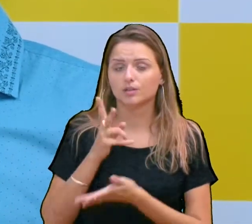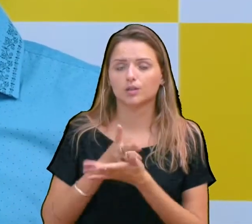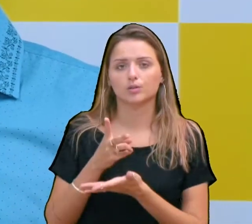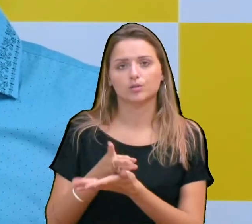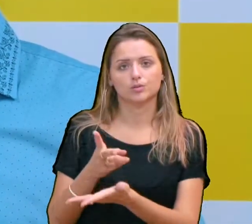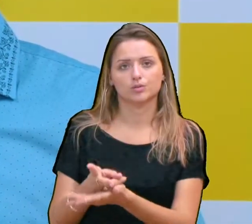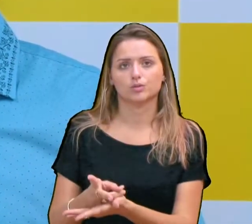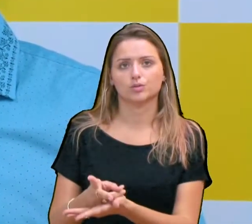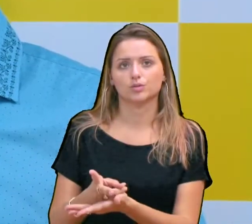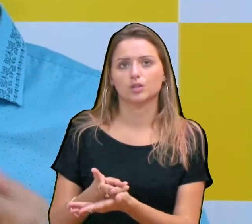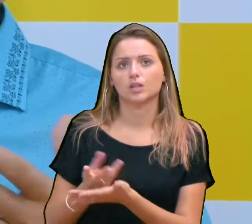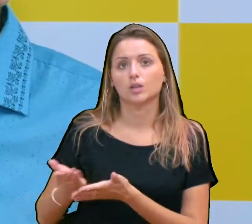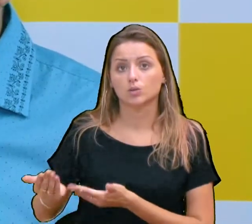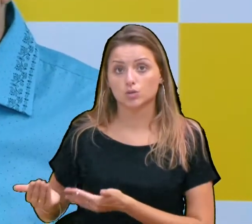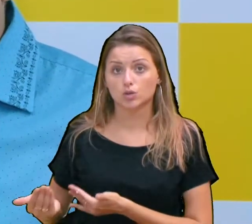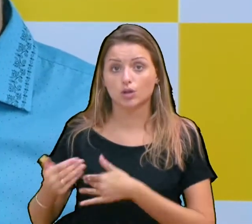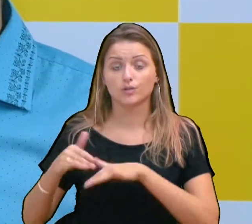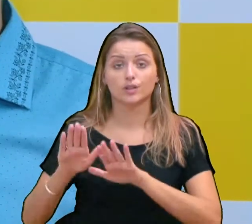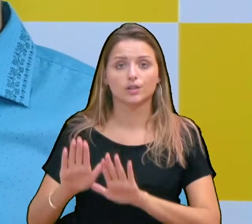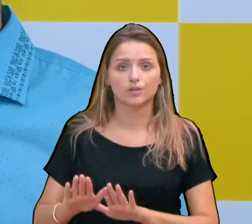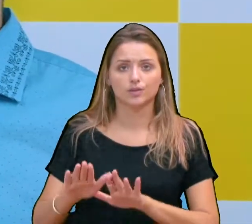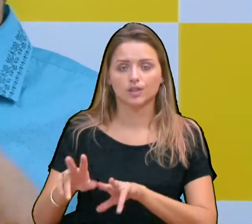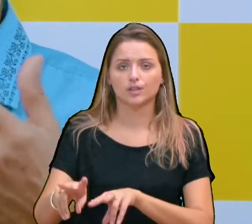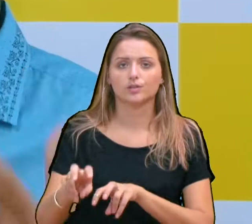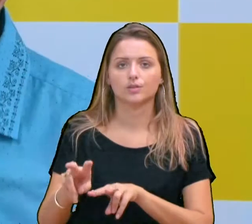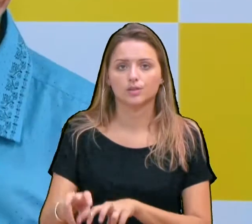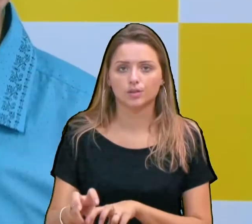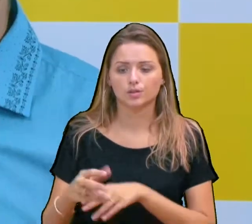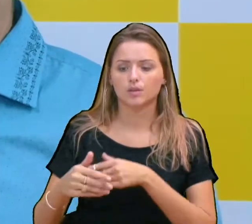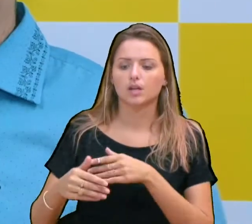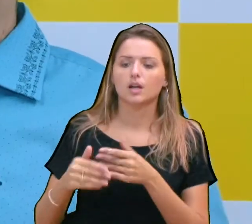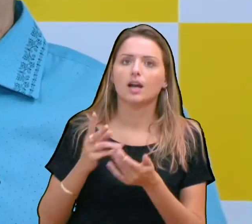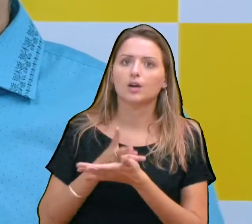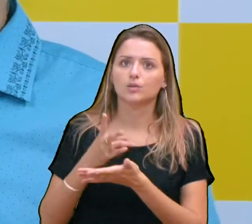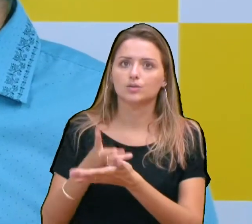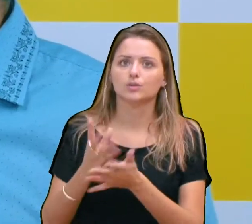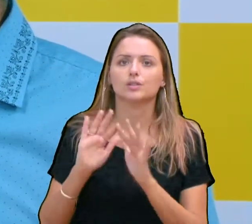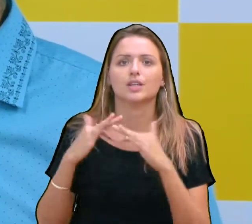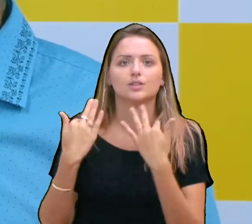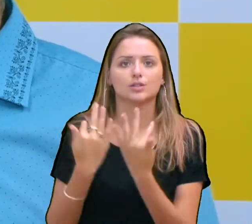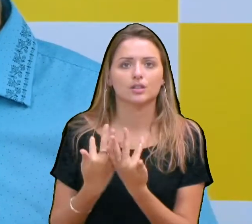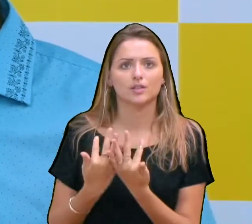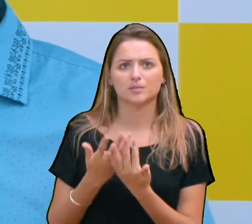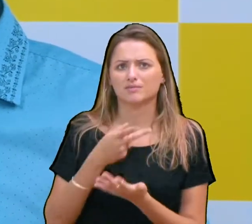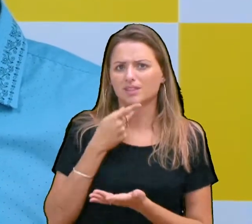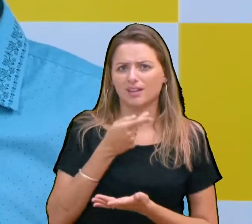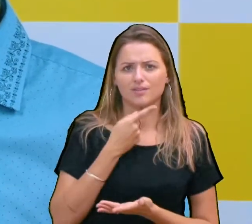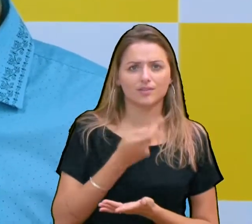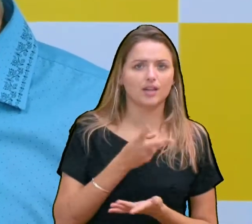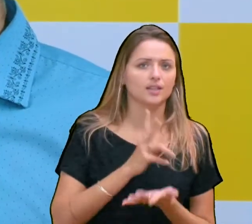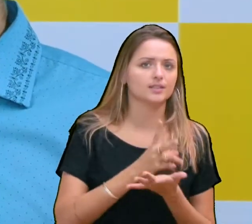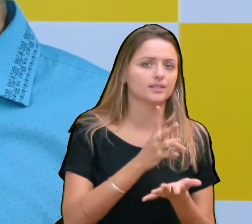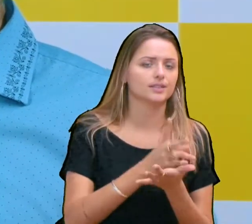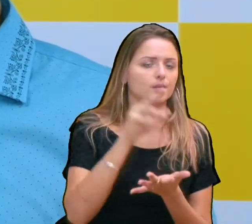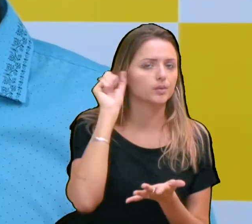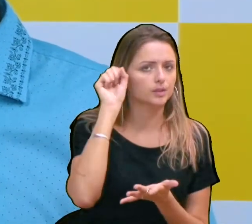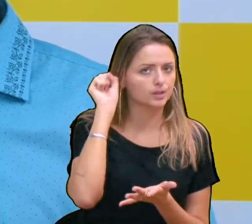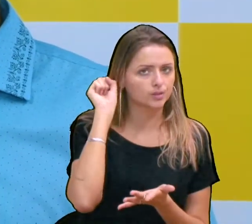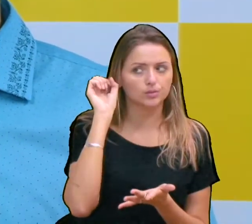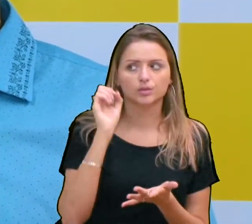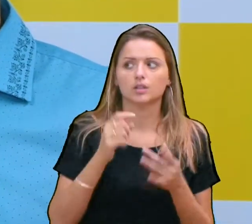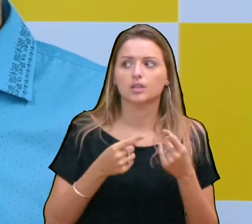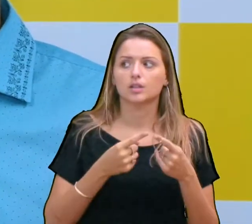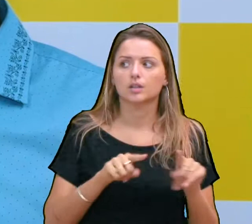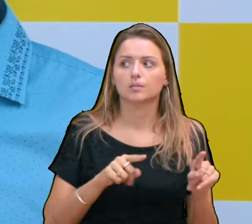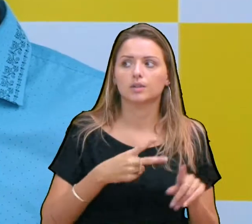permanência do interior, do jovem no interior, a sucessão rural. Isso na fala se ouve muito isso, mas a